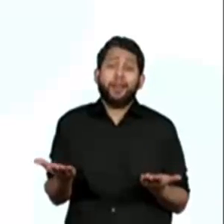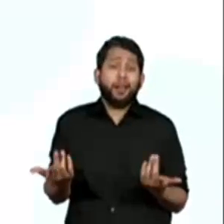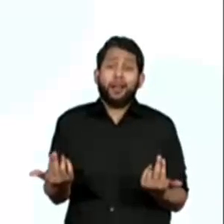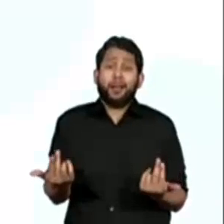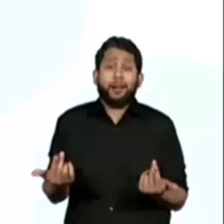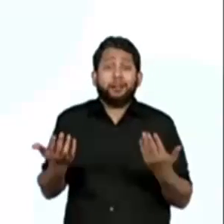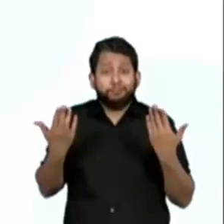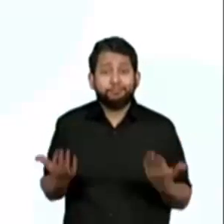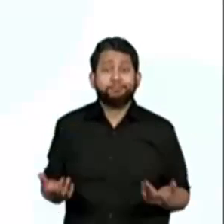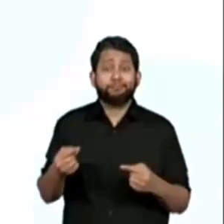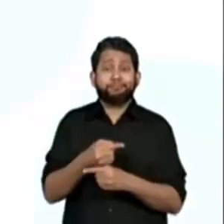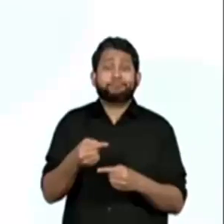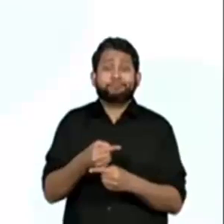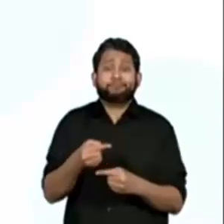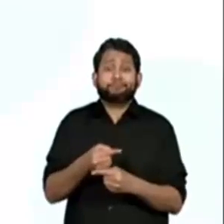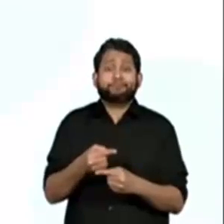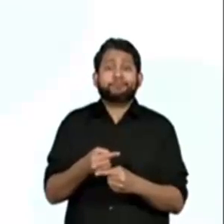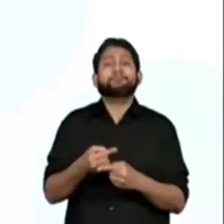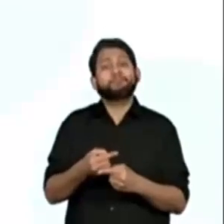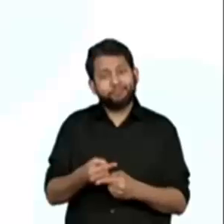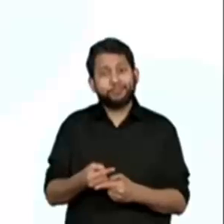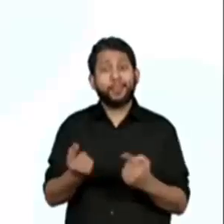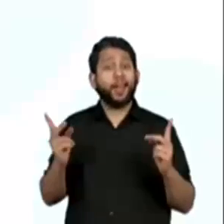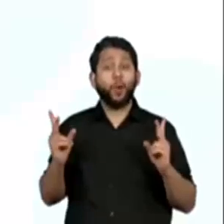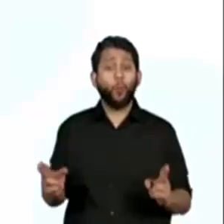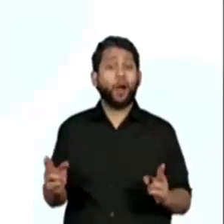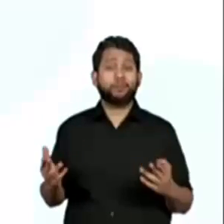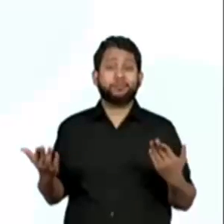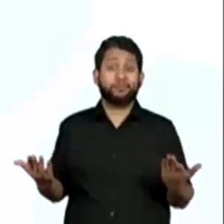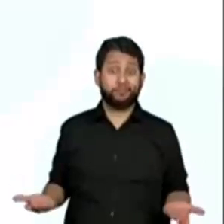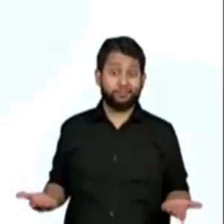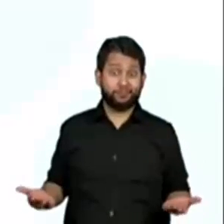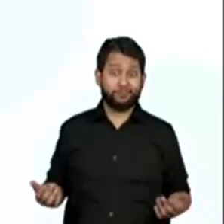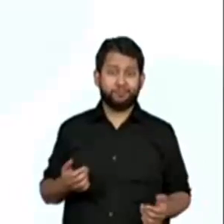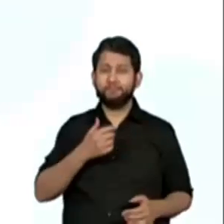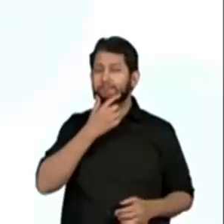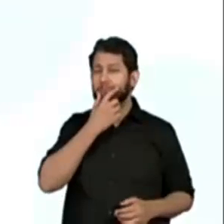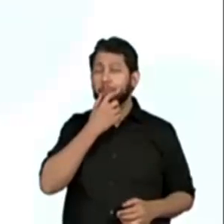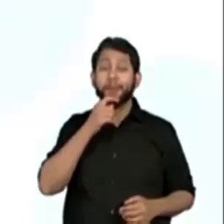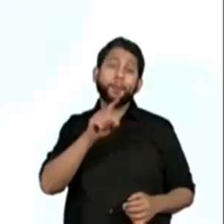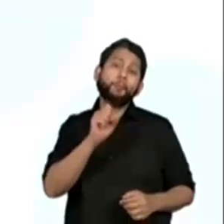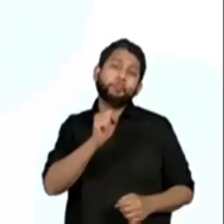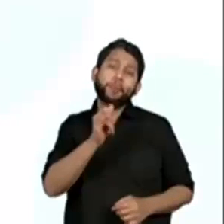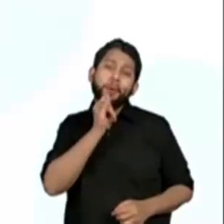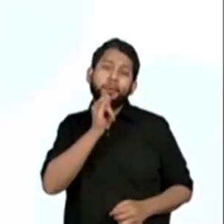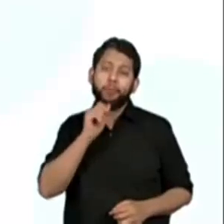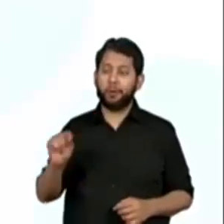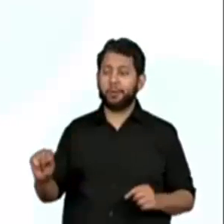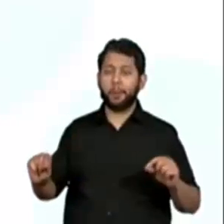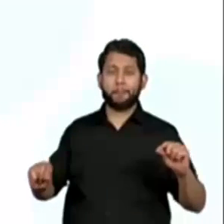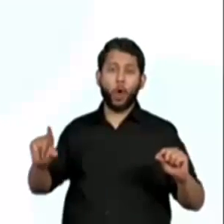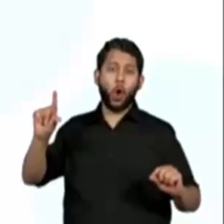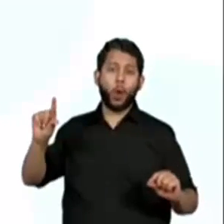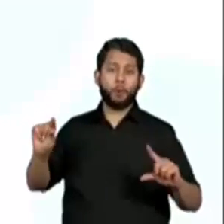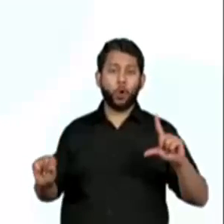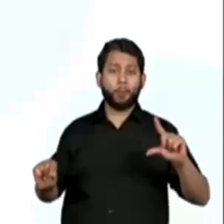equivalentes. Elas continuam tendo uma relação de igualdade, ok? Mesmo depois que eu acrescentei 10 em cada um